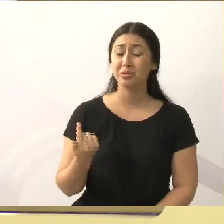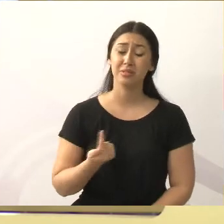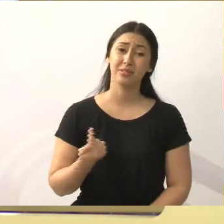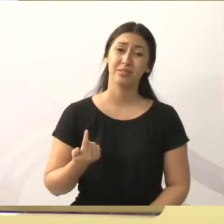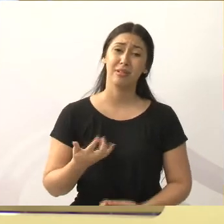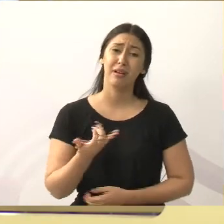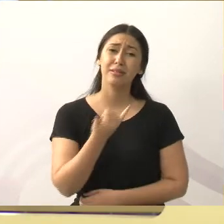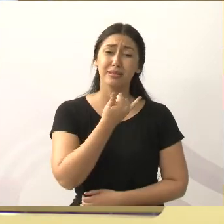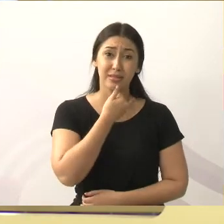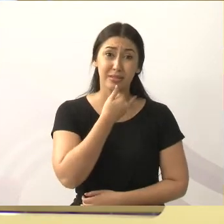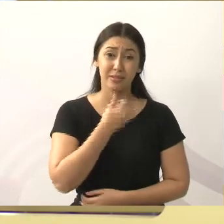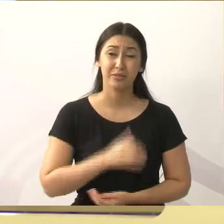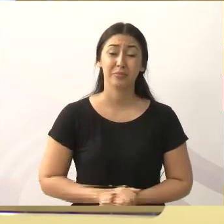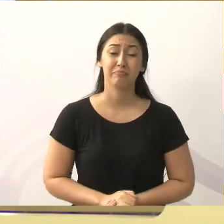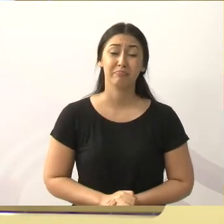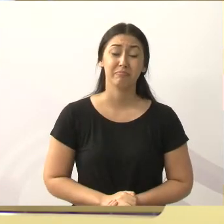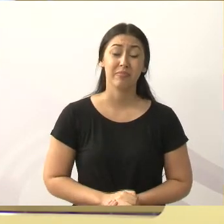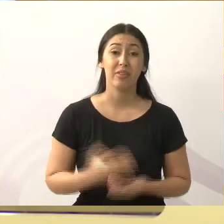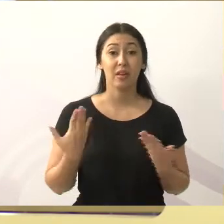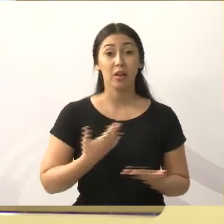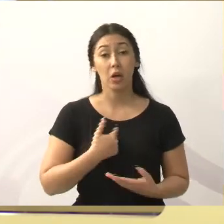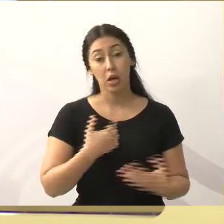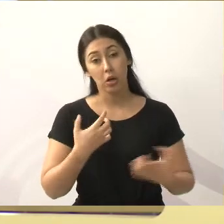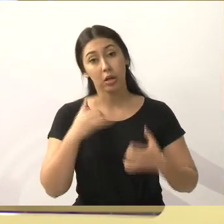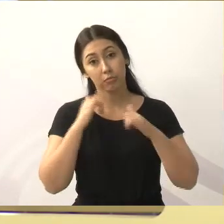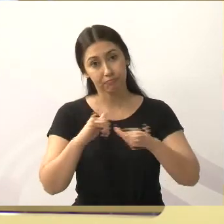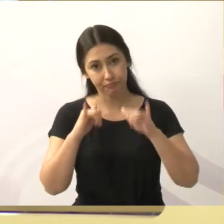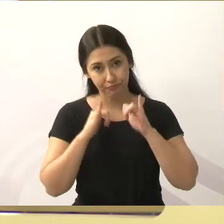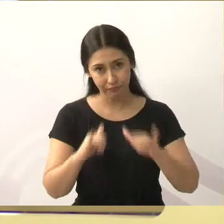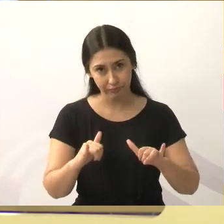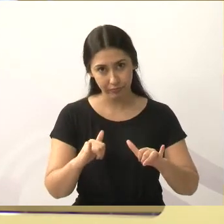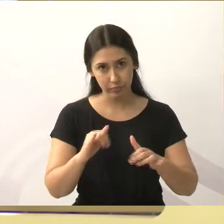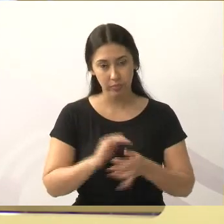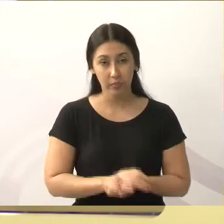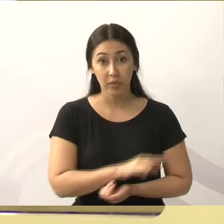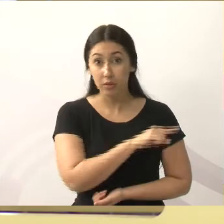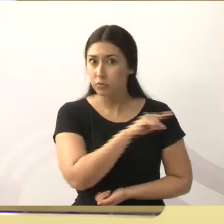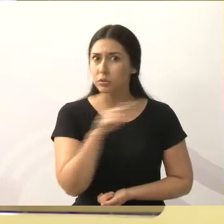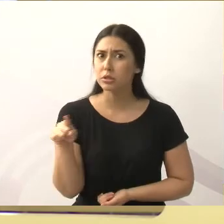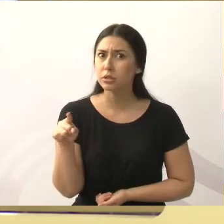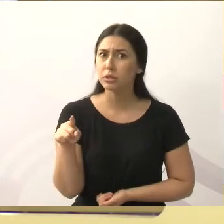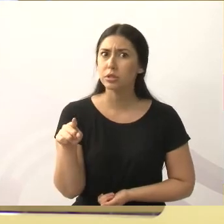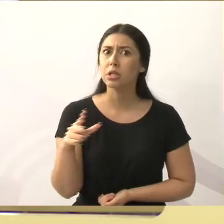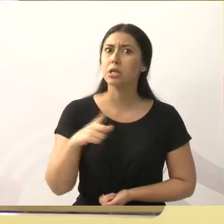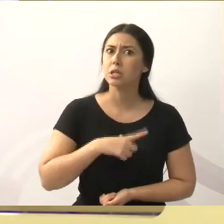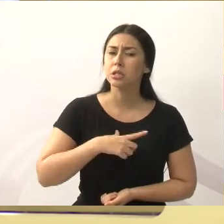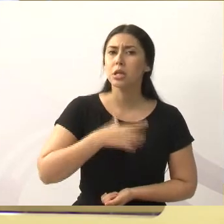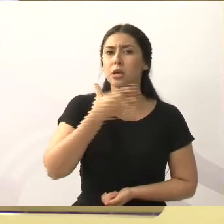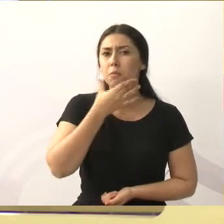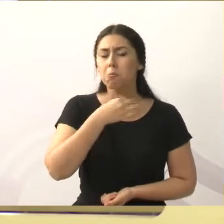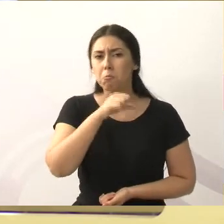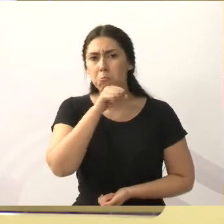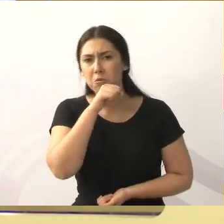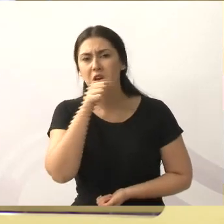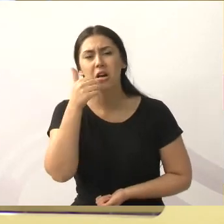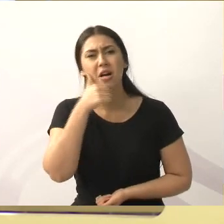Agora, quero deixar um recado aqui. Vocês, que os pais, as mães, que têm seus